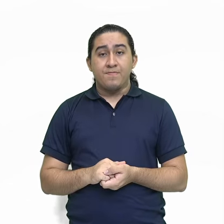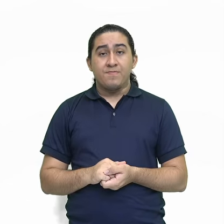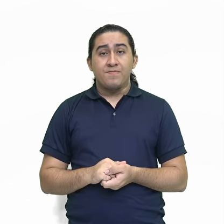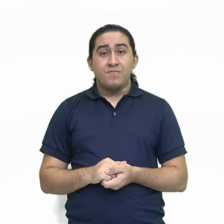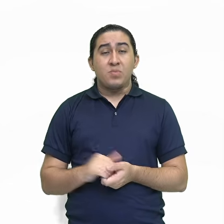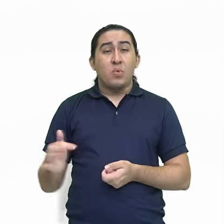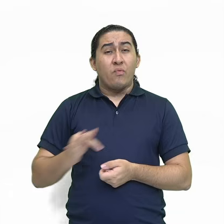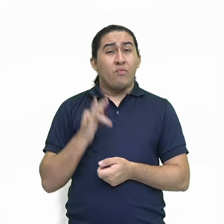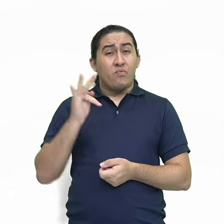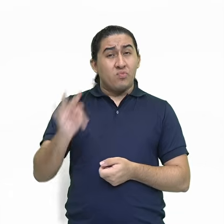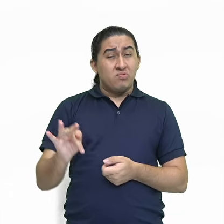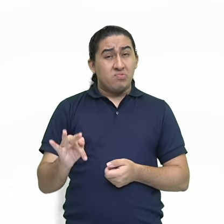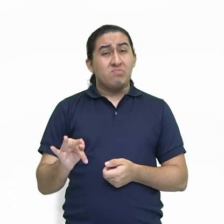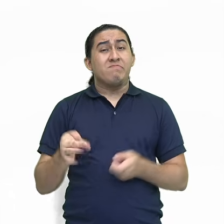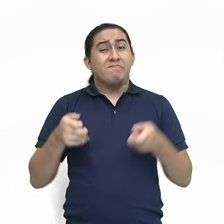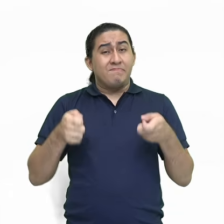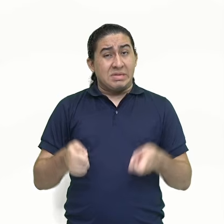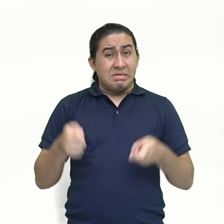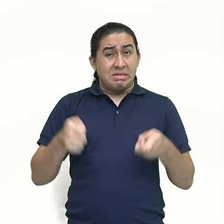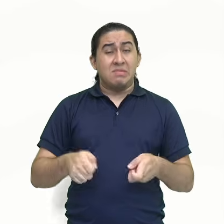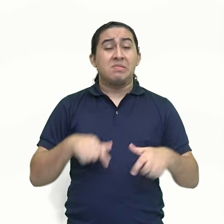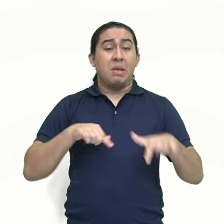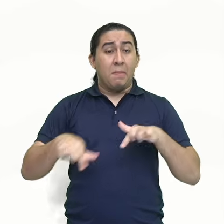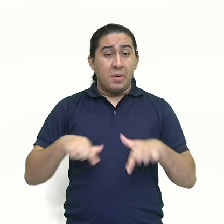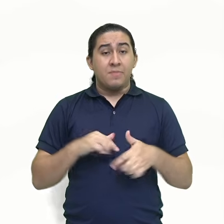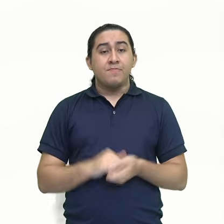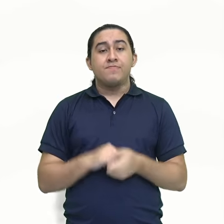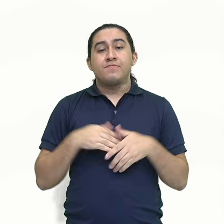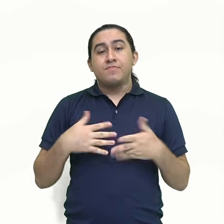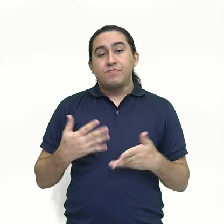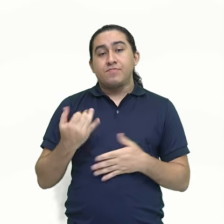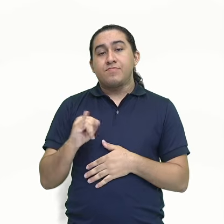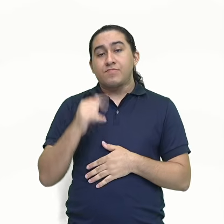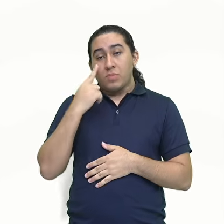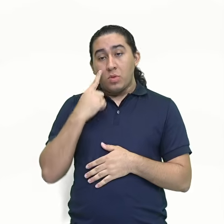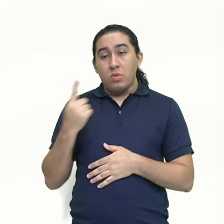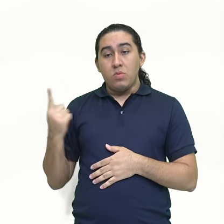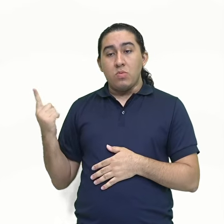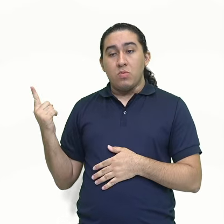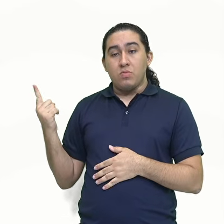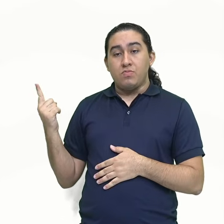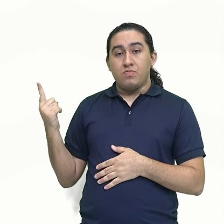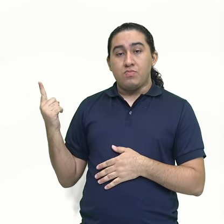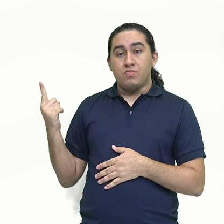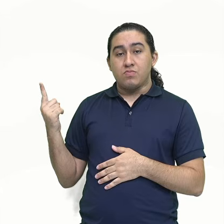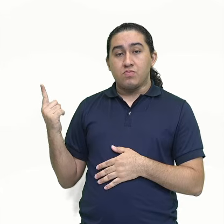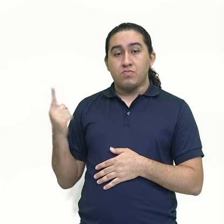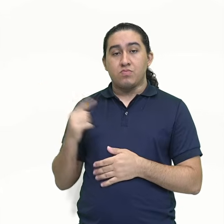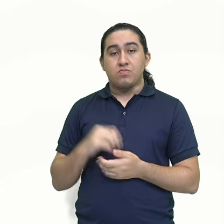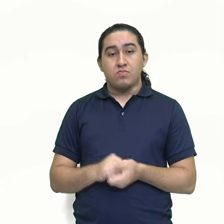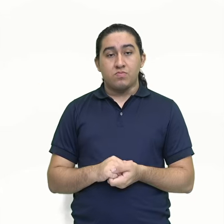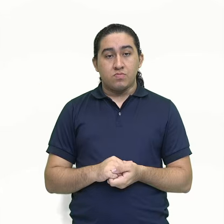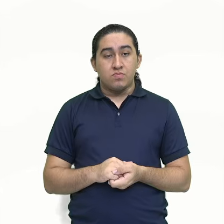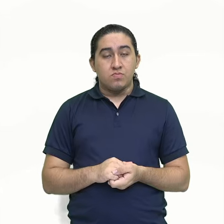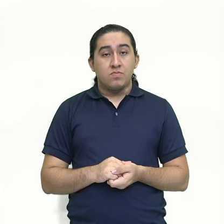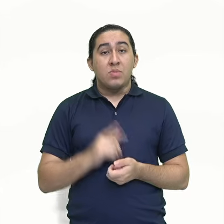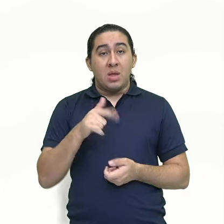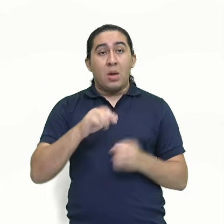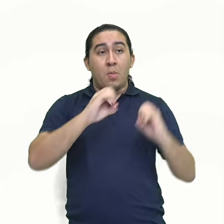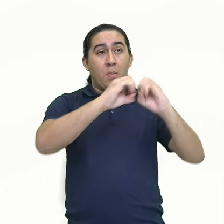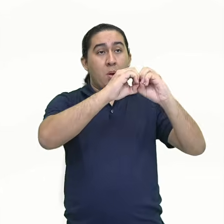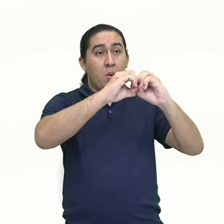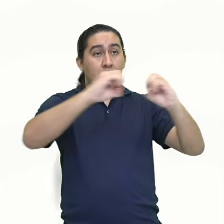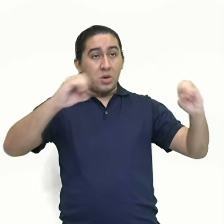muito trabalho, né? Então, que é preguiçosa eu tenho uma